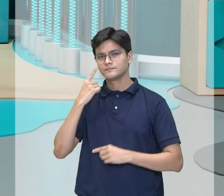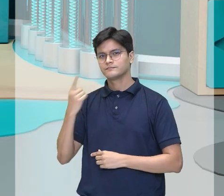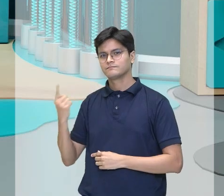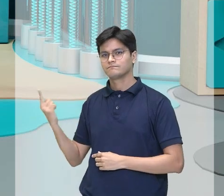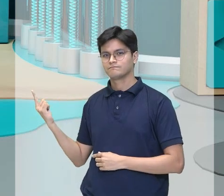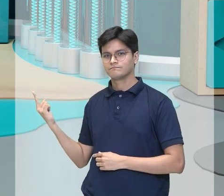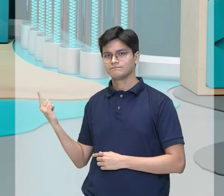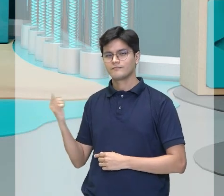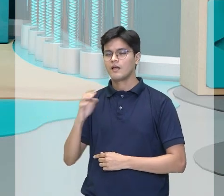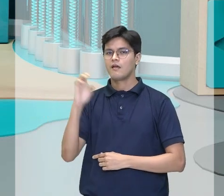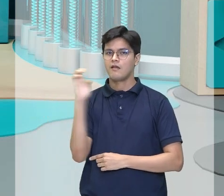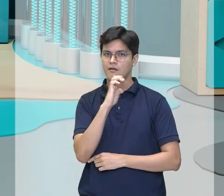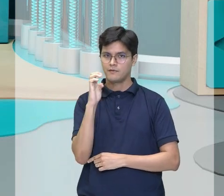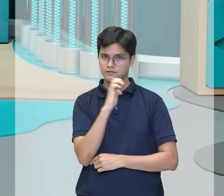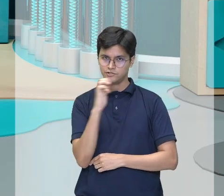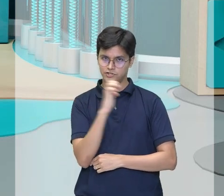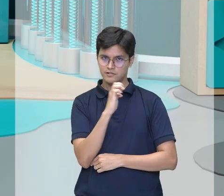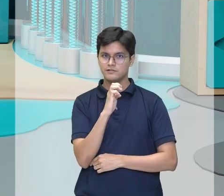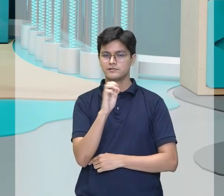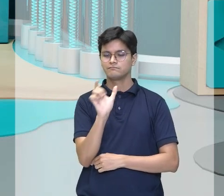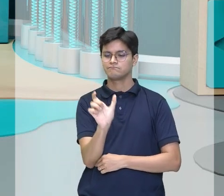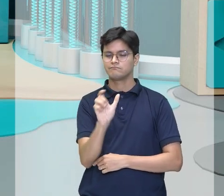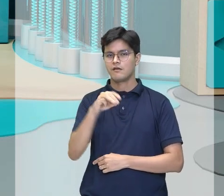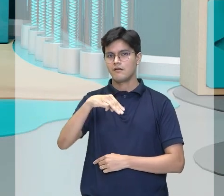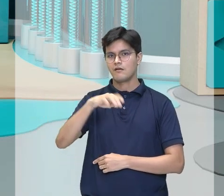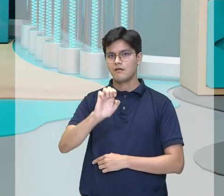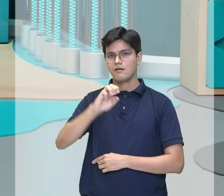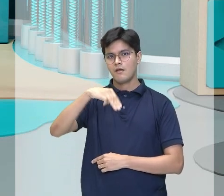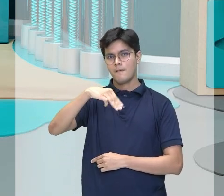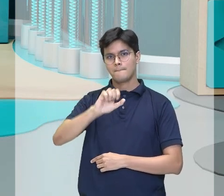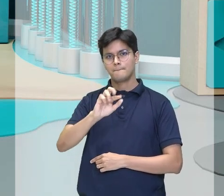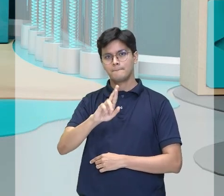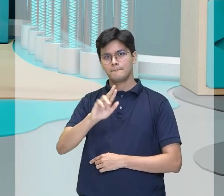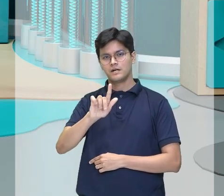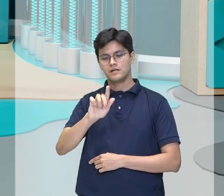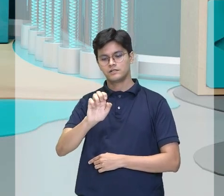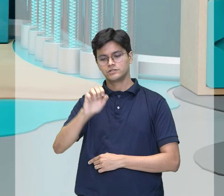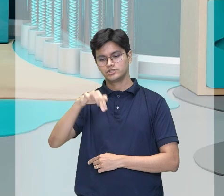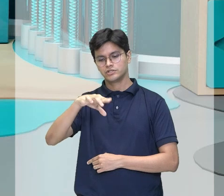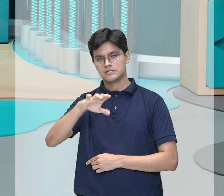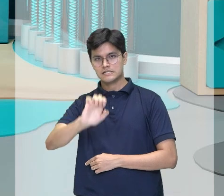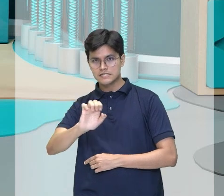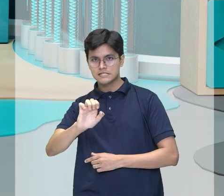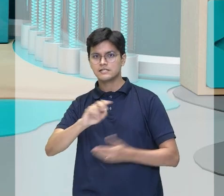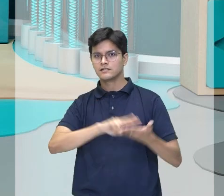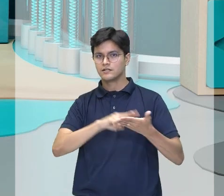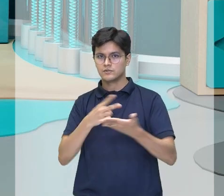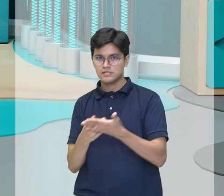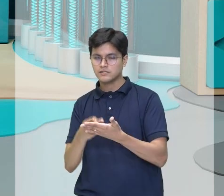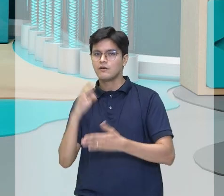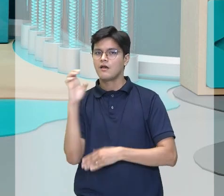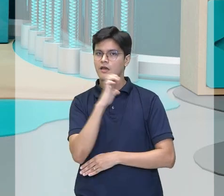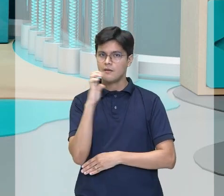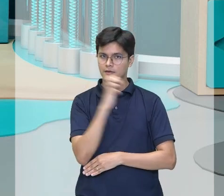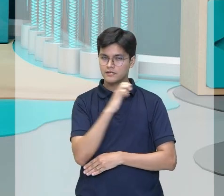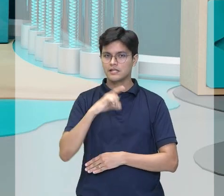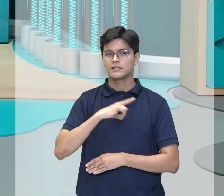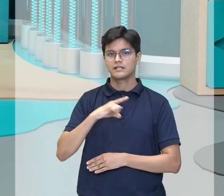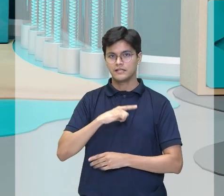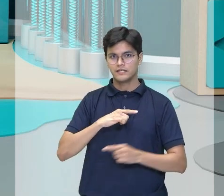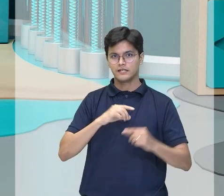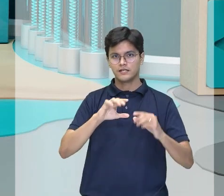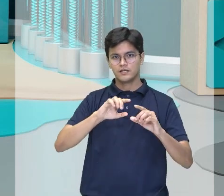é emergência. Aqui vocês podem observar, né, que tem um círculo identificando a localização de